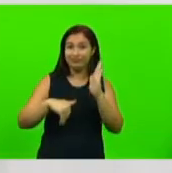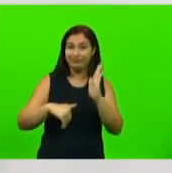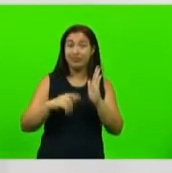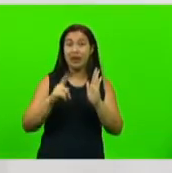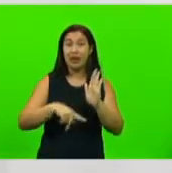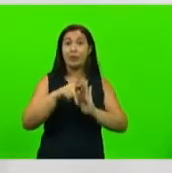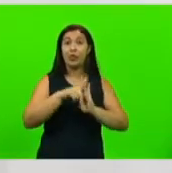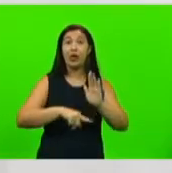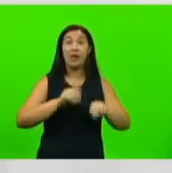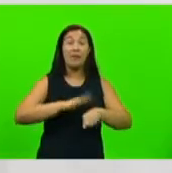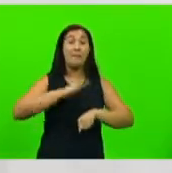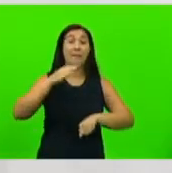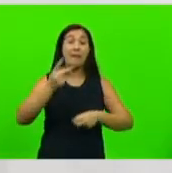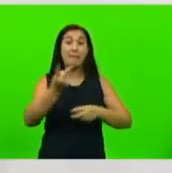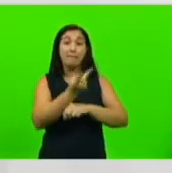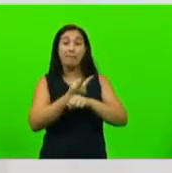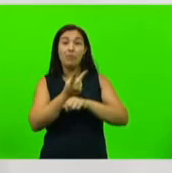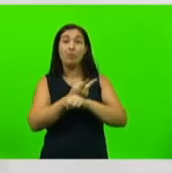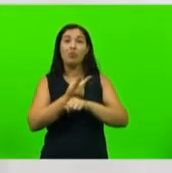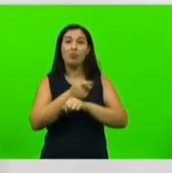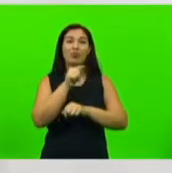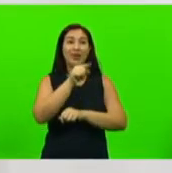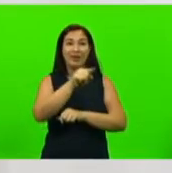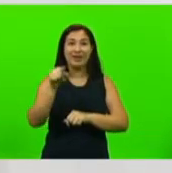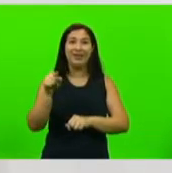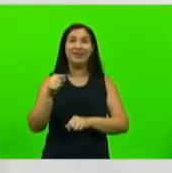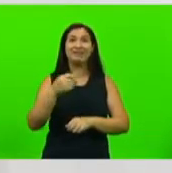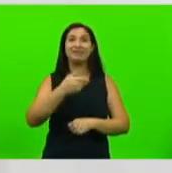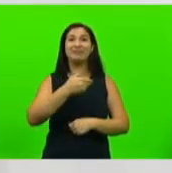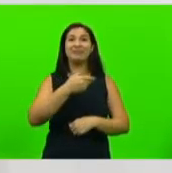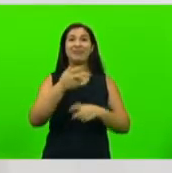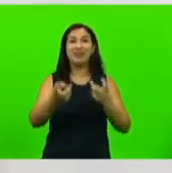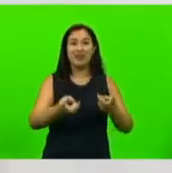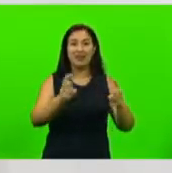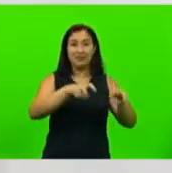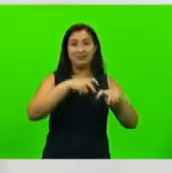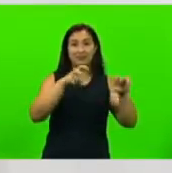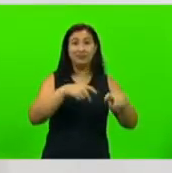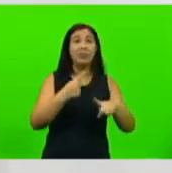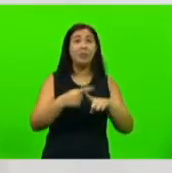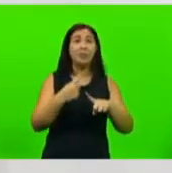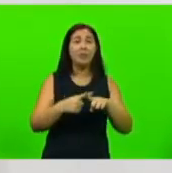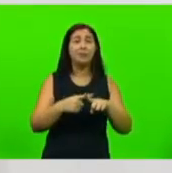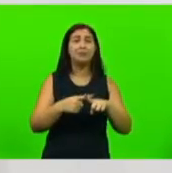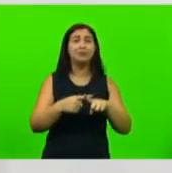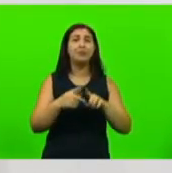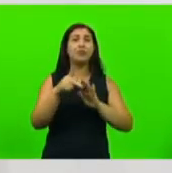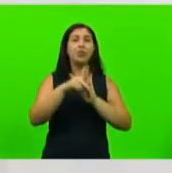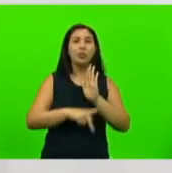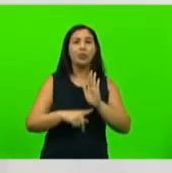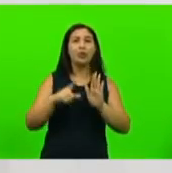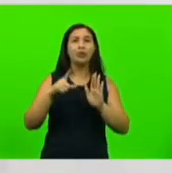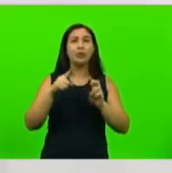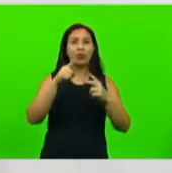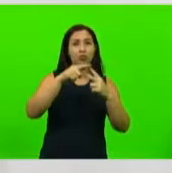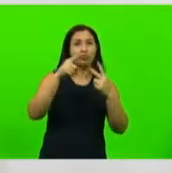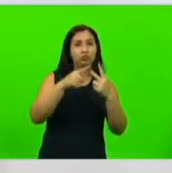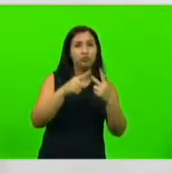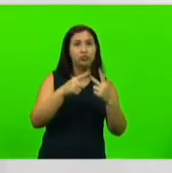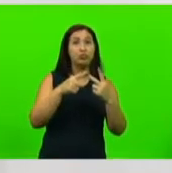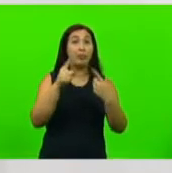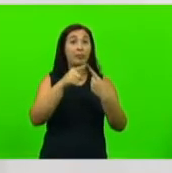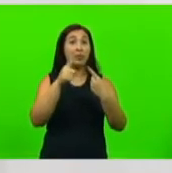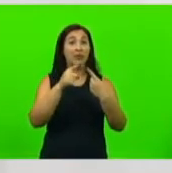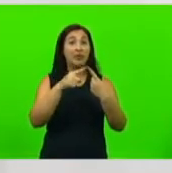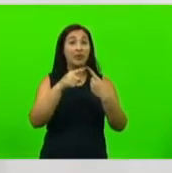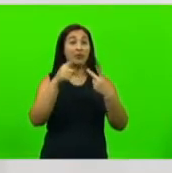pelos agricultores. Primeiro, porque o programa de até 150 e o de até 100 mil reais, o cabra